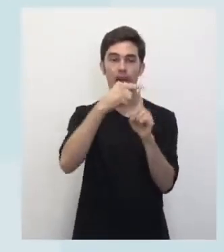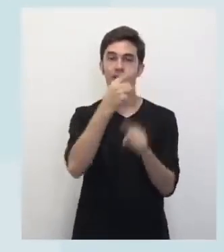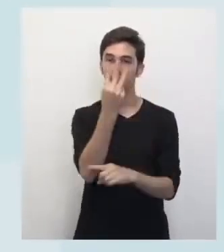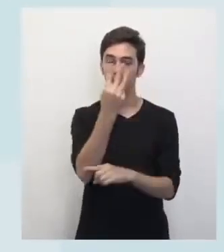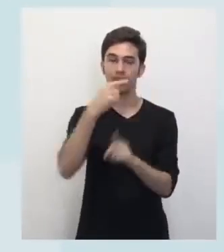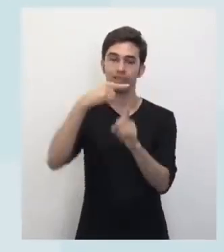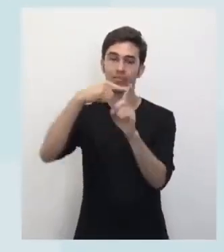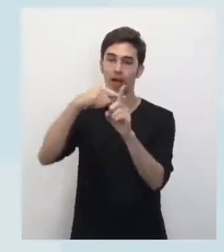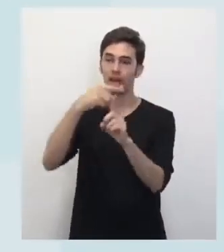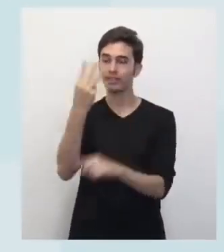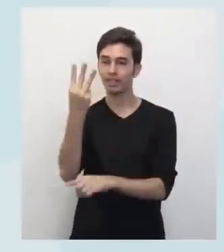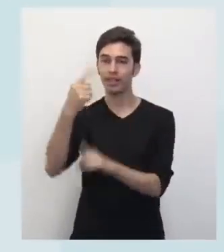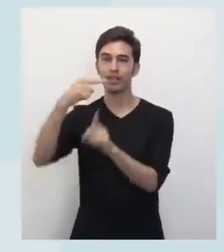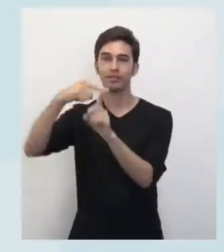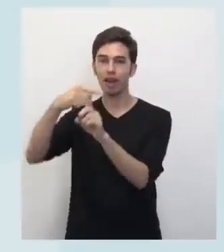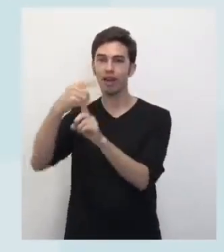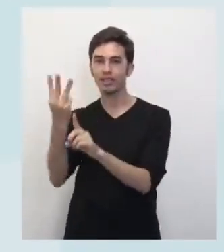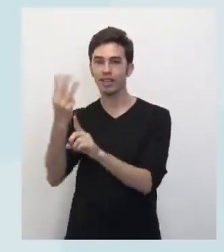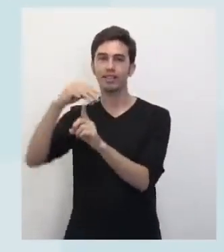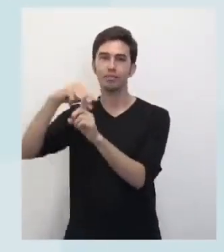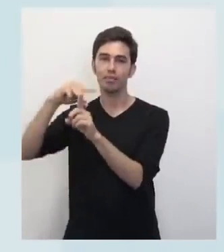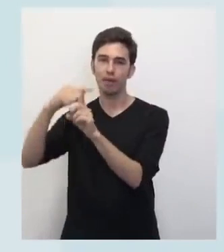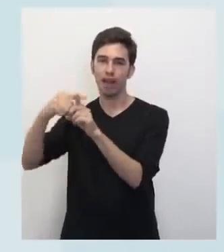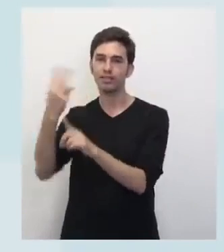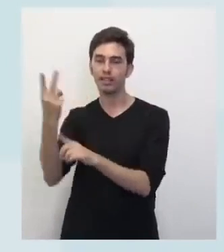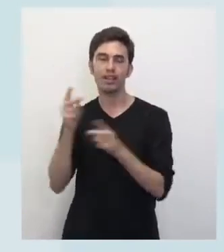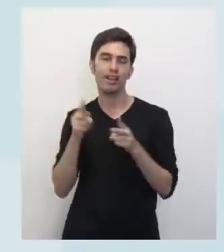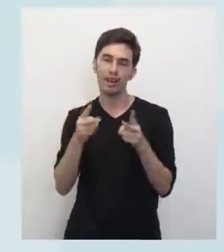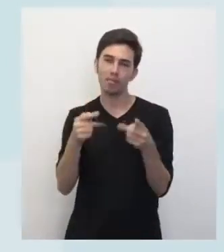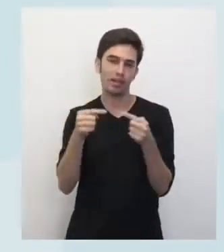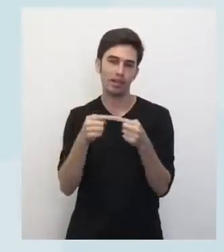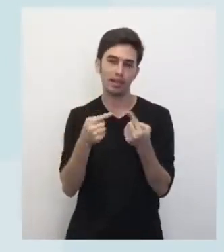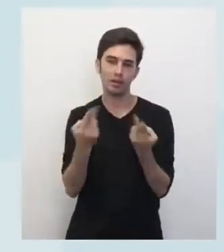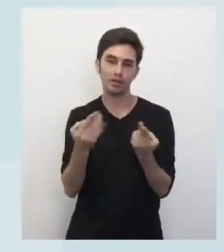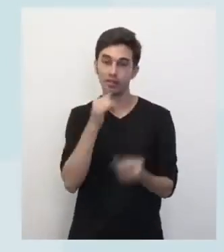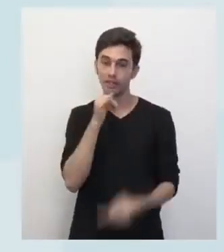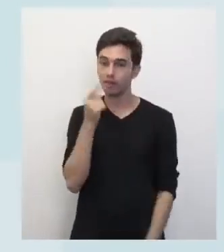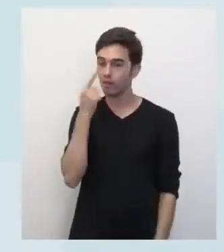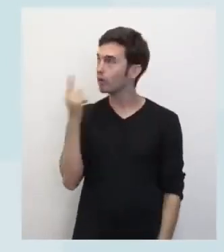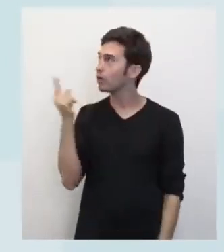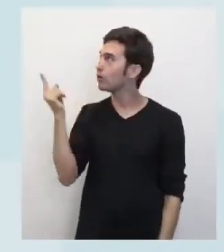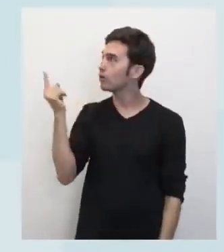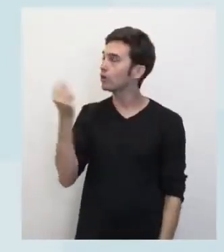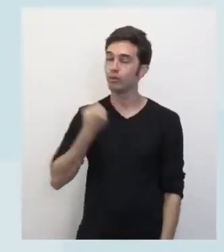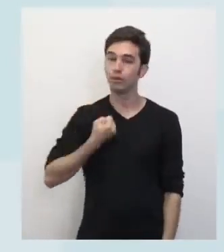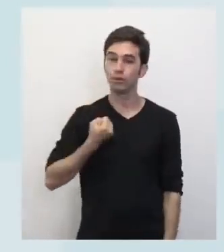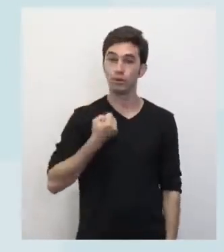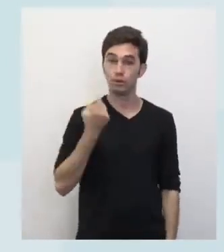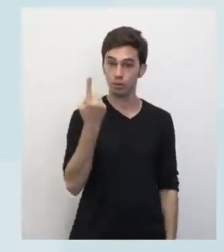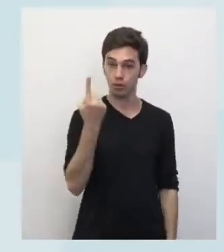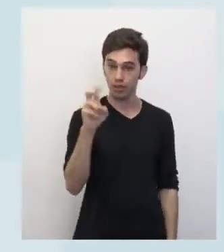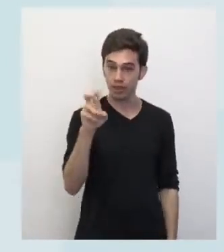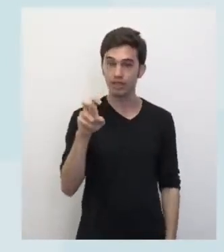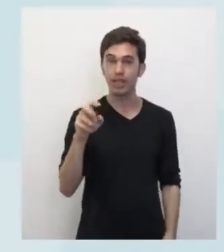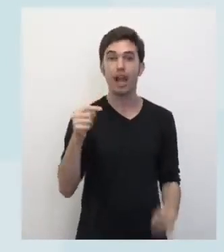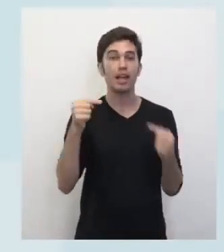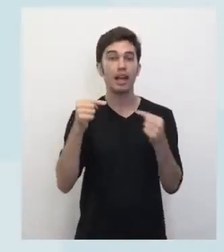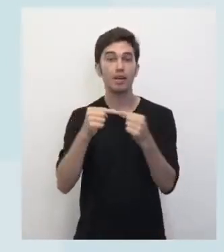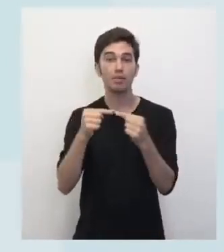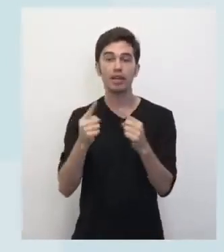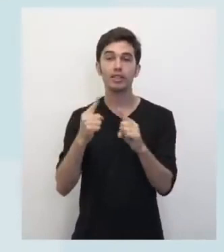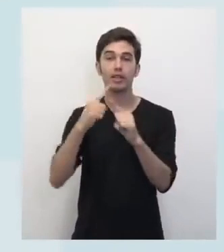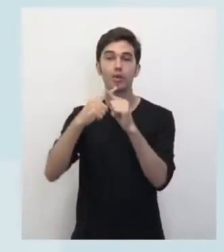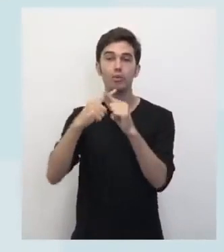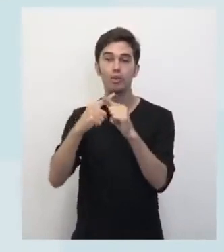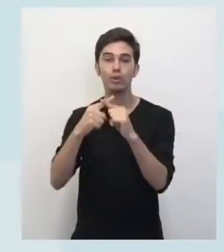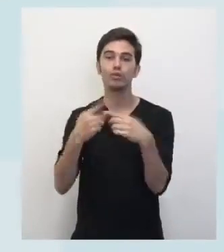termo anterior, né? Sim. E assim sucessivamente. Ó o 15 aqui, né, de novo, né, Osmar? Sim. Então, 15 ele era múltiplo, como eu poderia